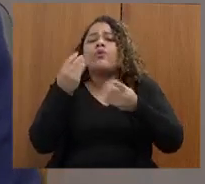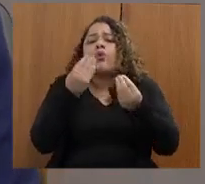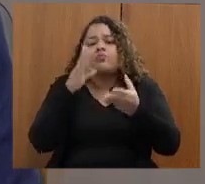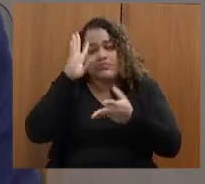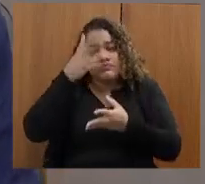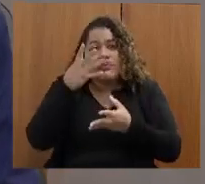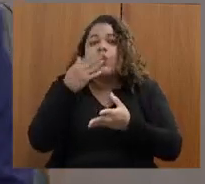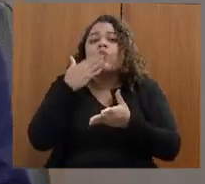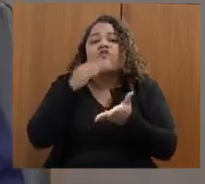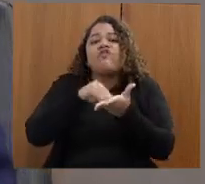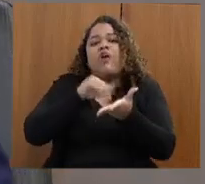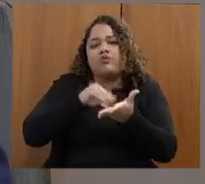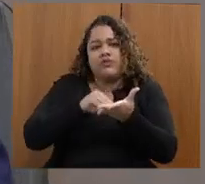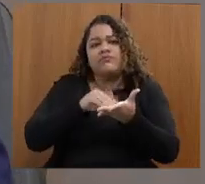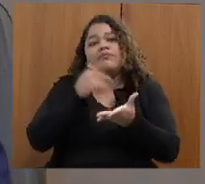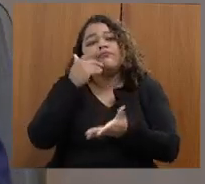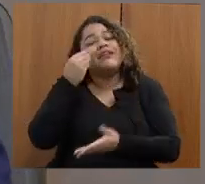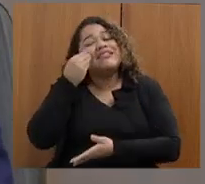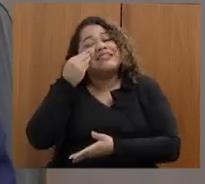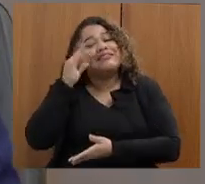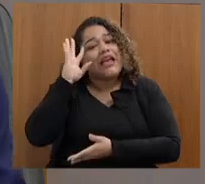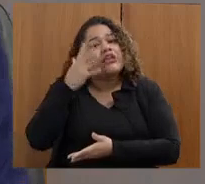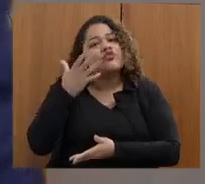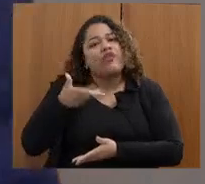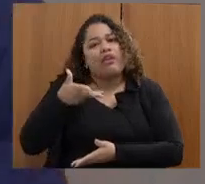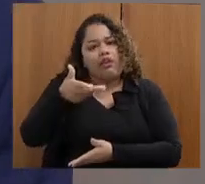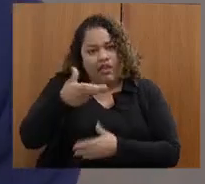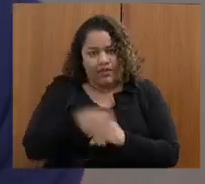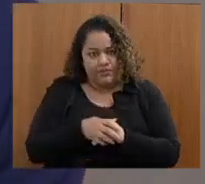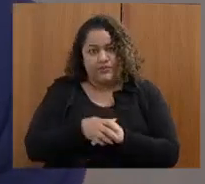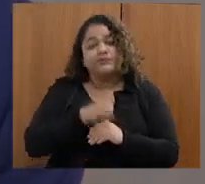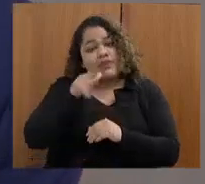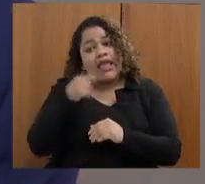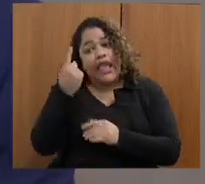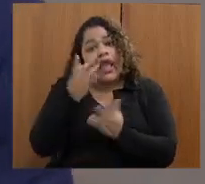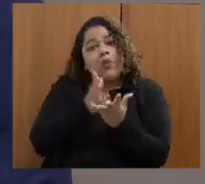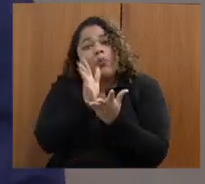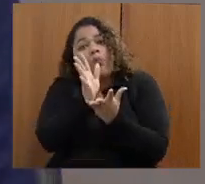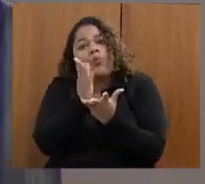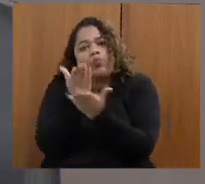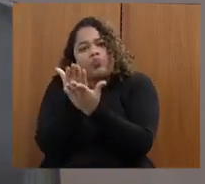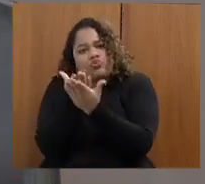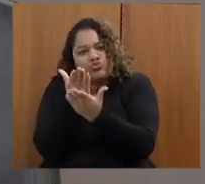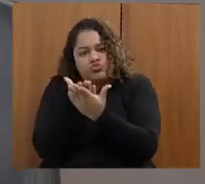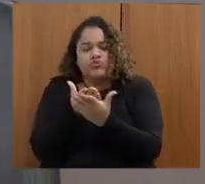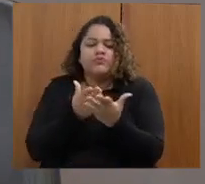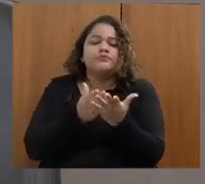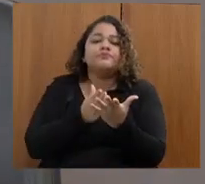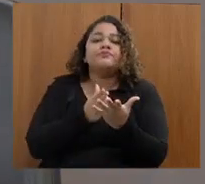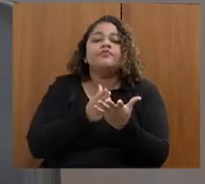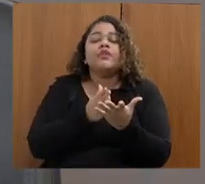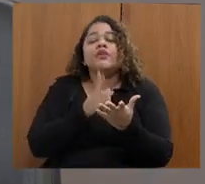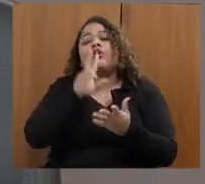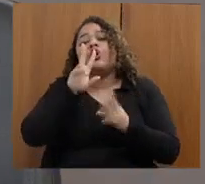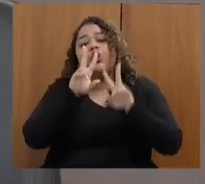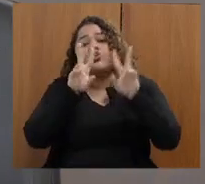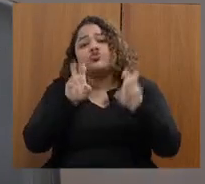tá essa é uma frente que estamos em estudo quanto ao auditório da unimontes